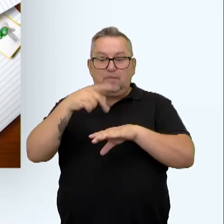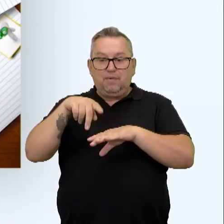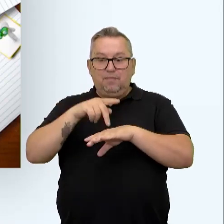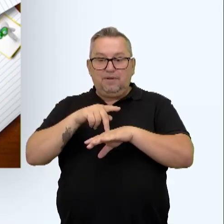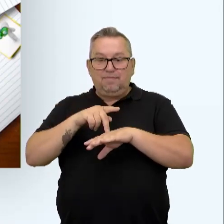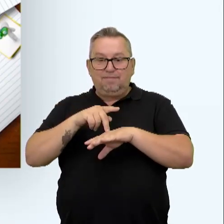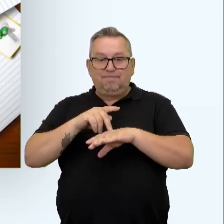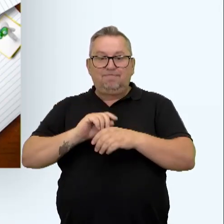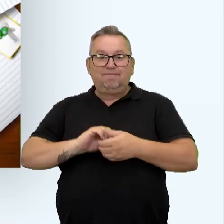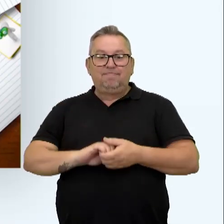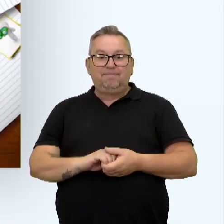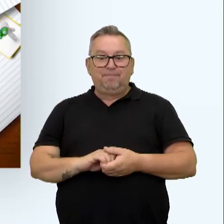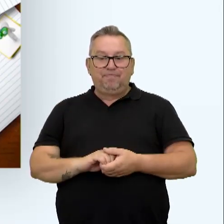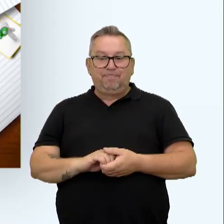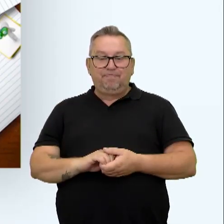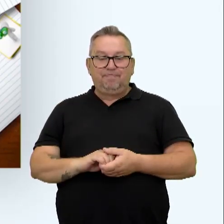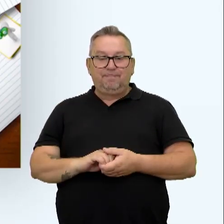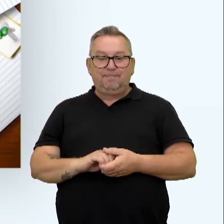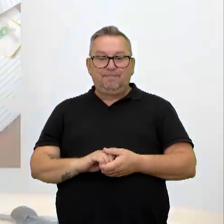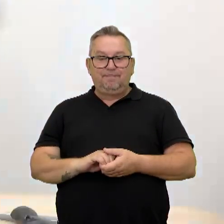país. Até a próxima!